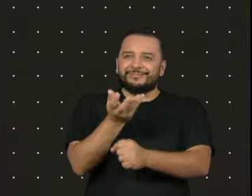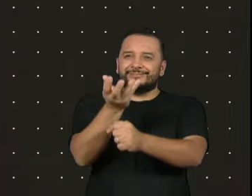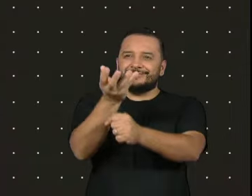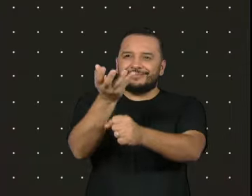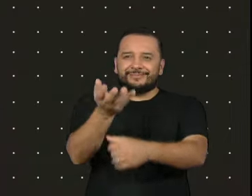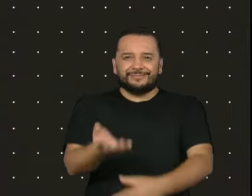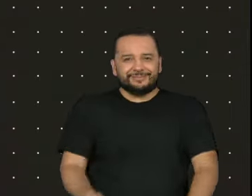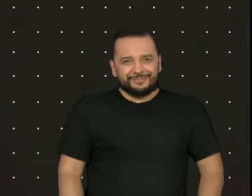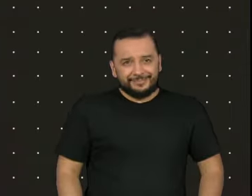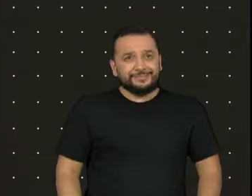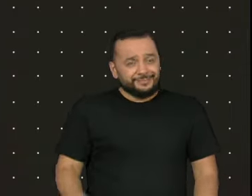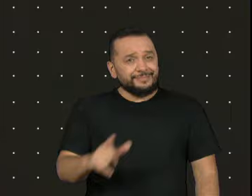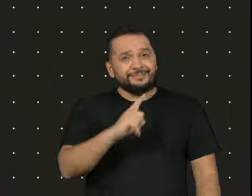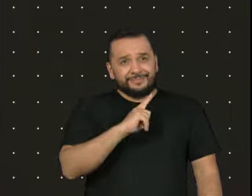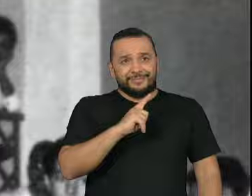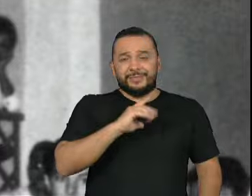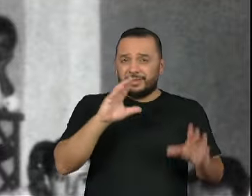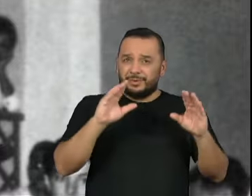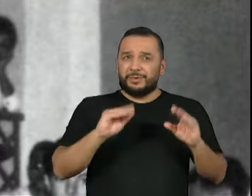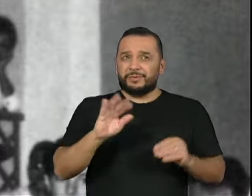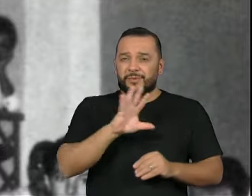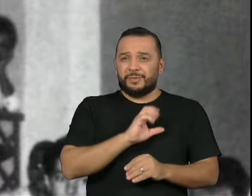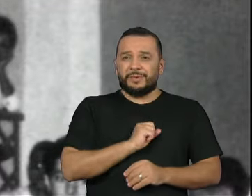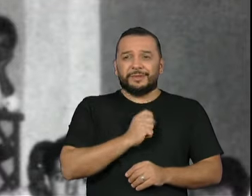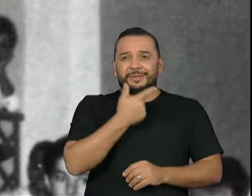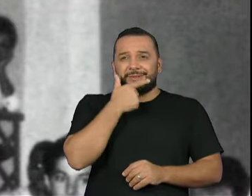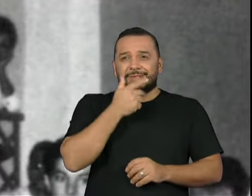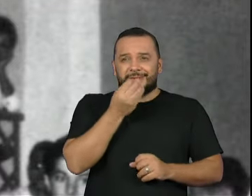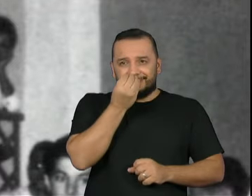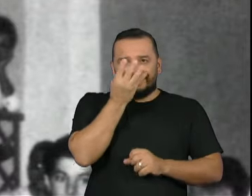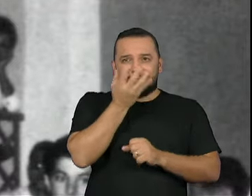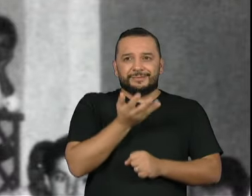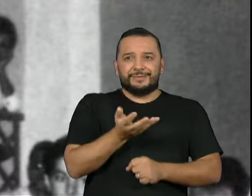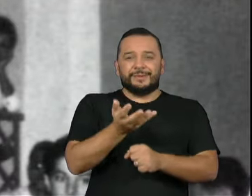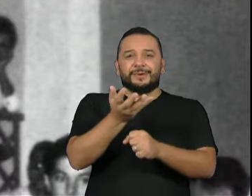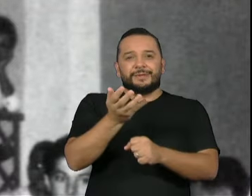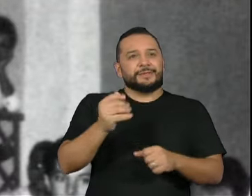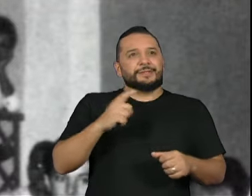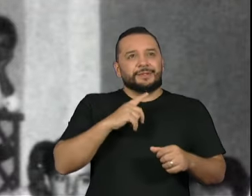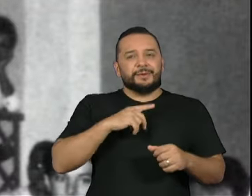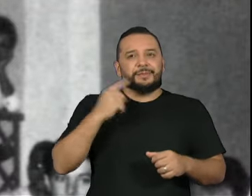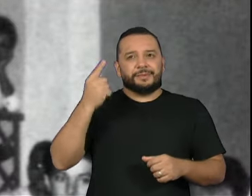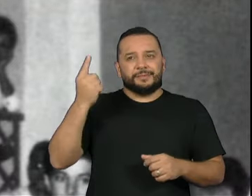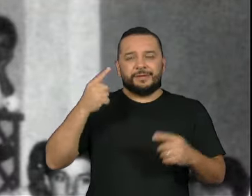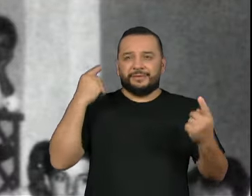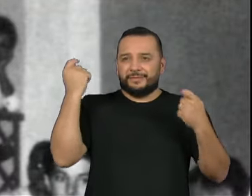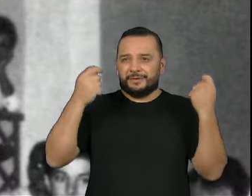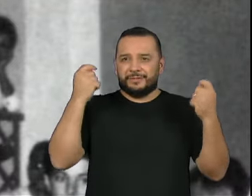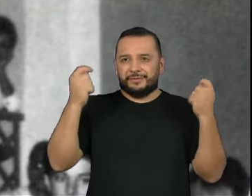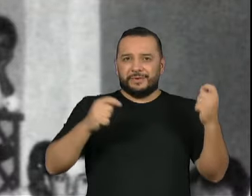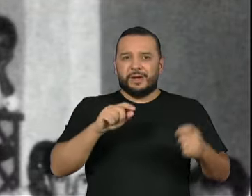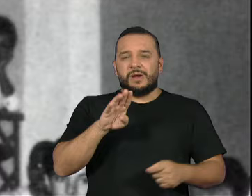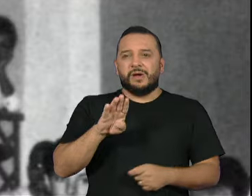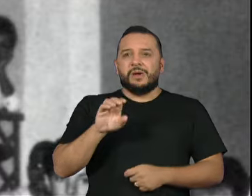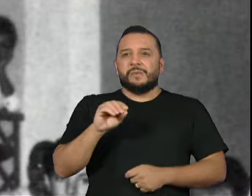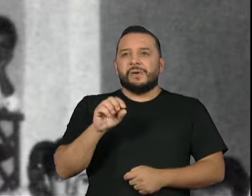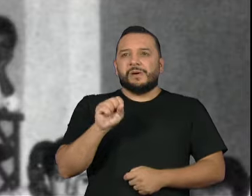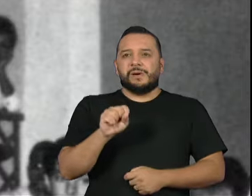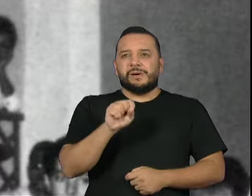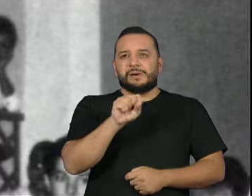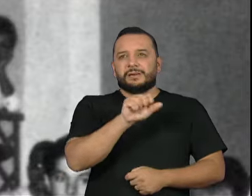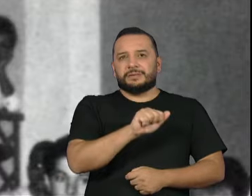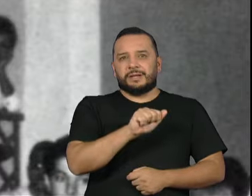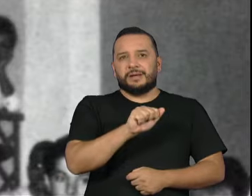flor. E este é realmente o primeiro festival de Bossa Nova mesmo. Não se